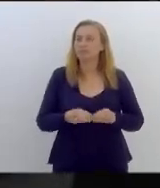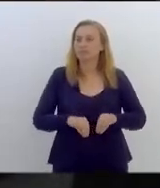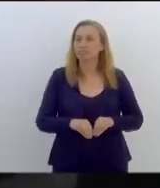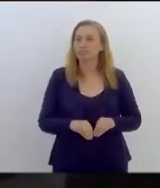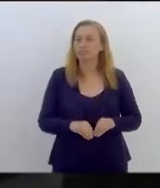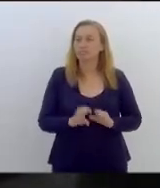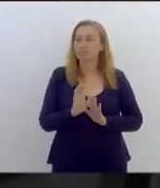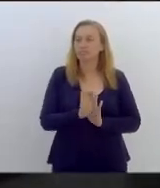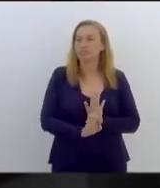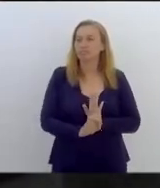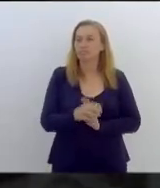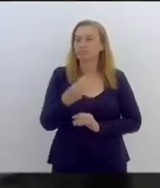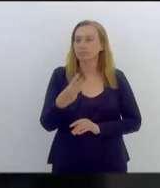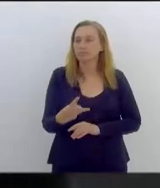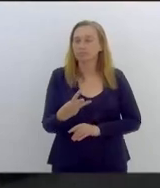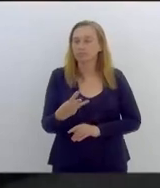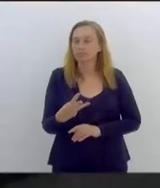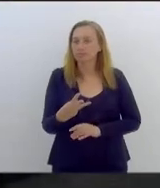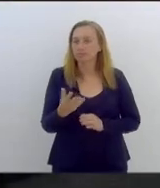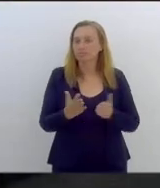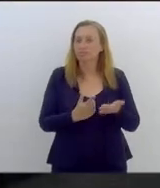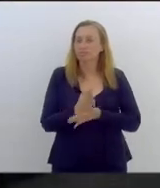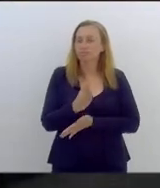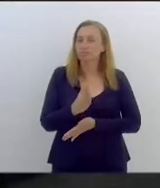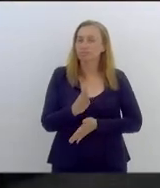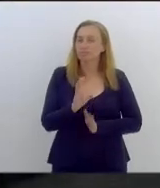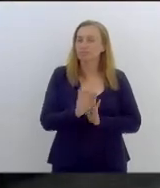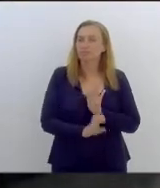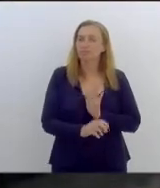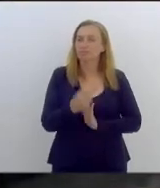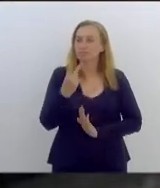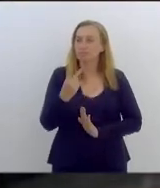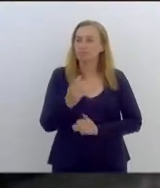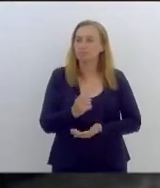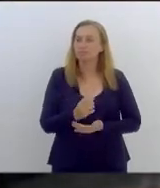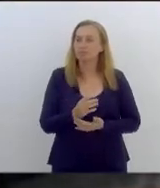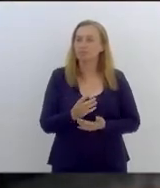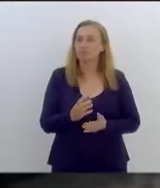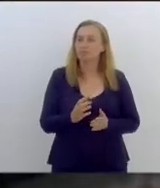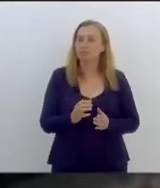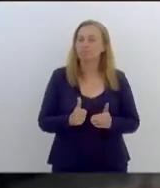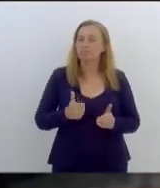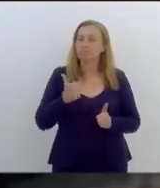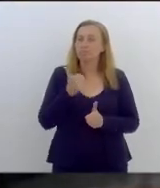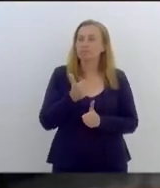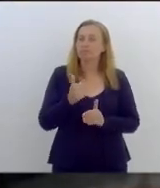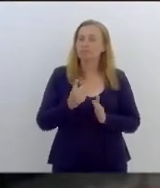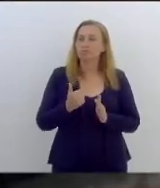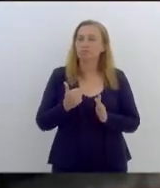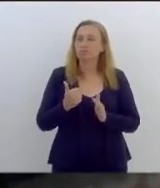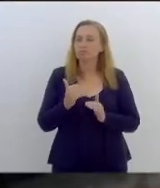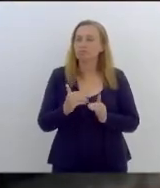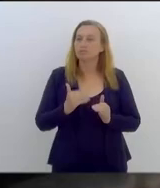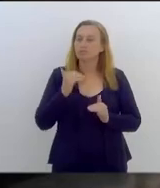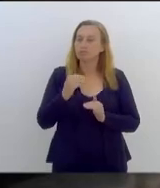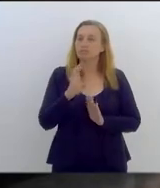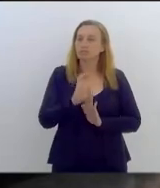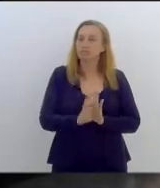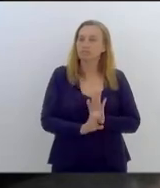prejudicada à emenda número 3 pela aprovação da emenda número 2, com subemenda, concluindo por